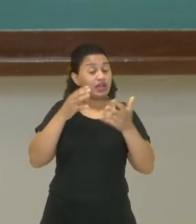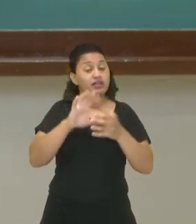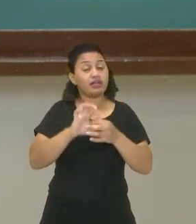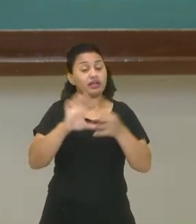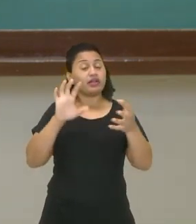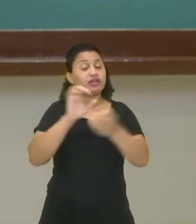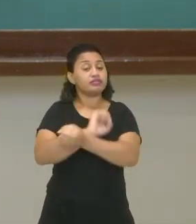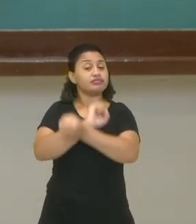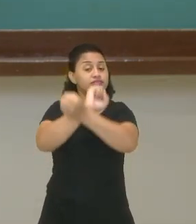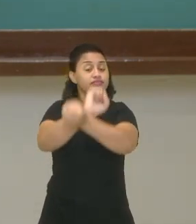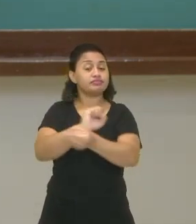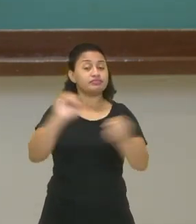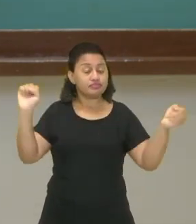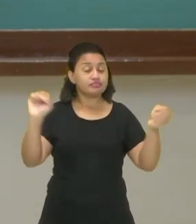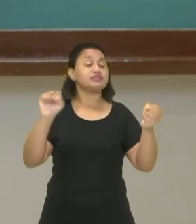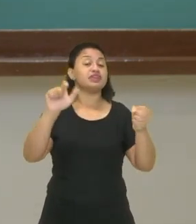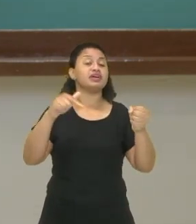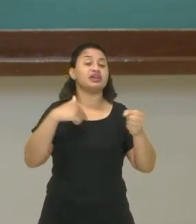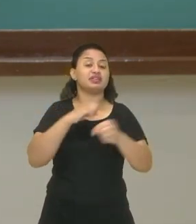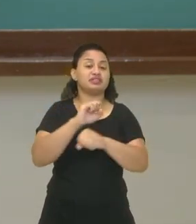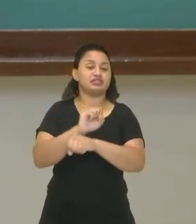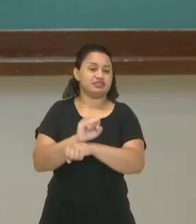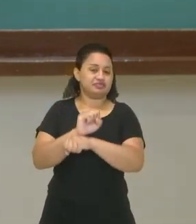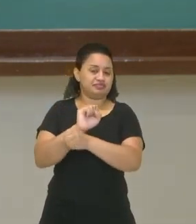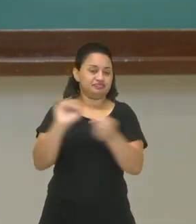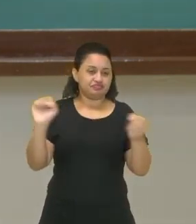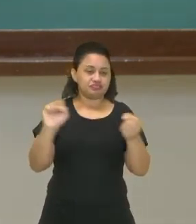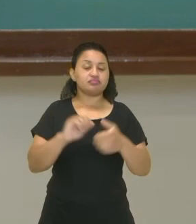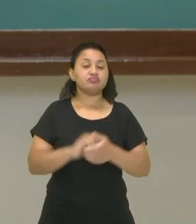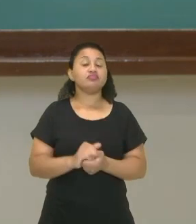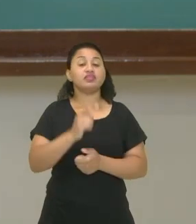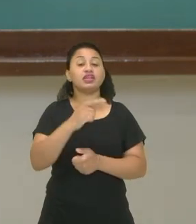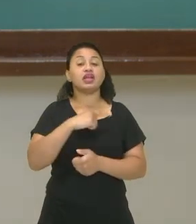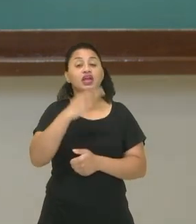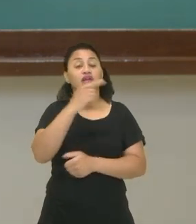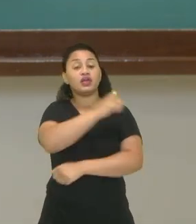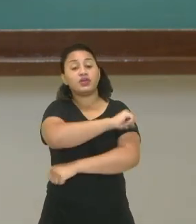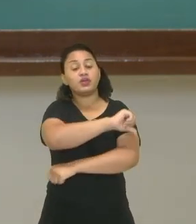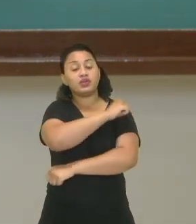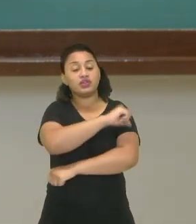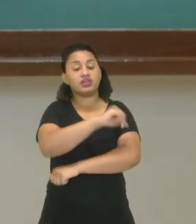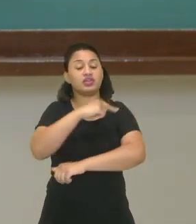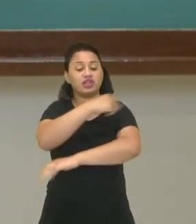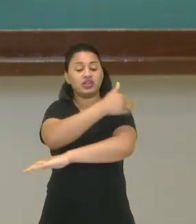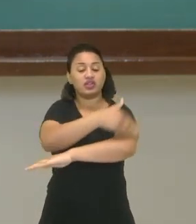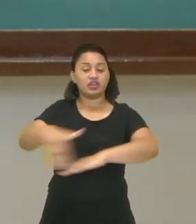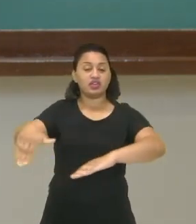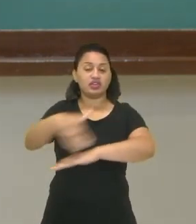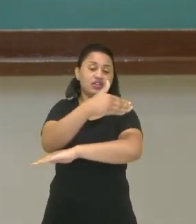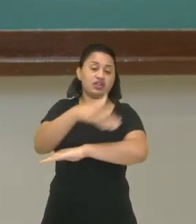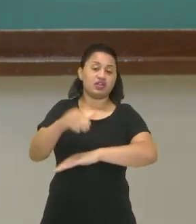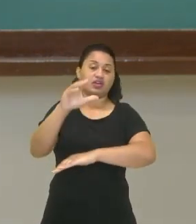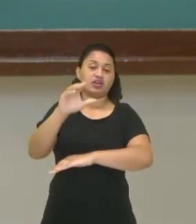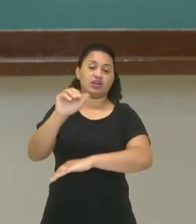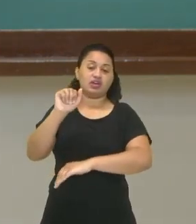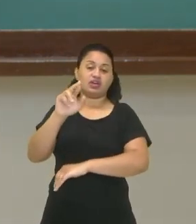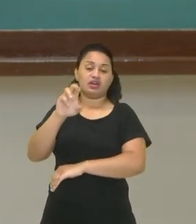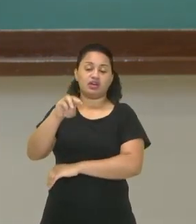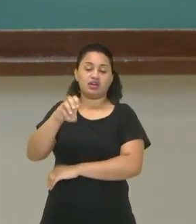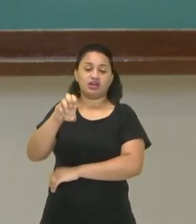ficou conhecida a famosa Rua das Camélias, que era onde eles se encontravam para conversar sobre a